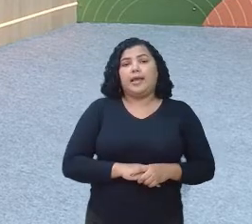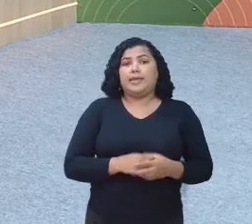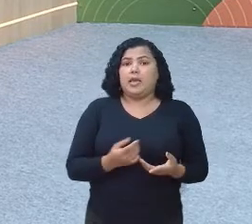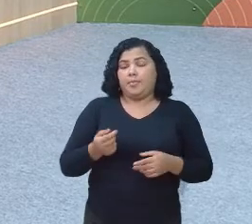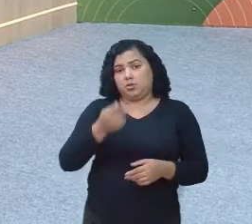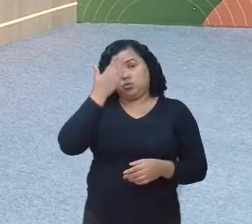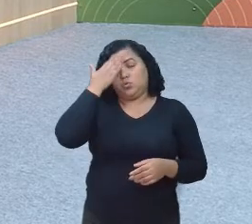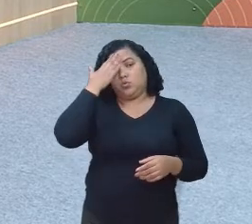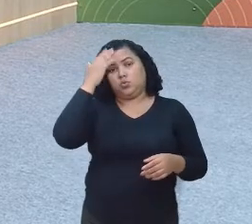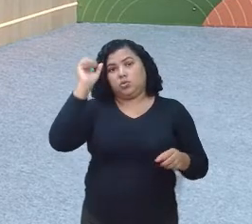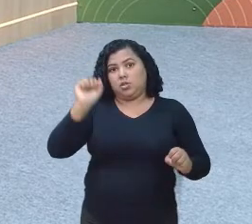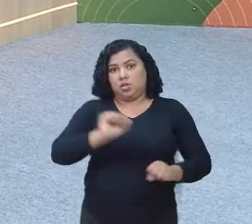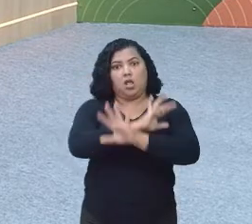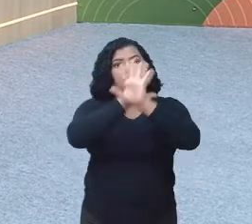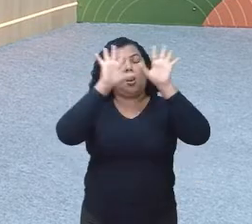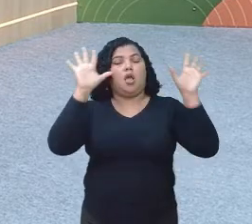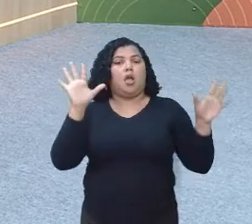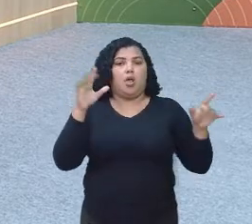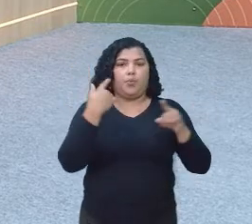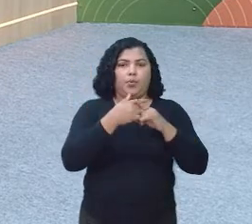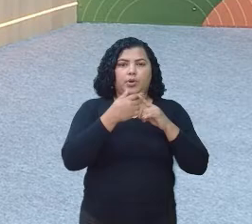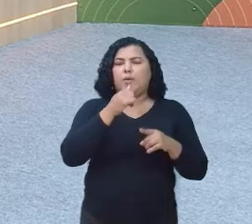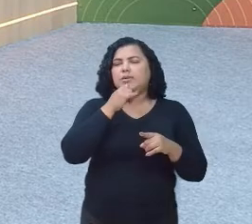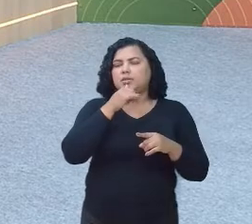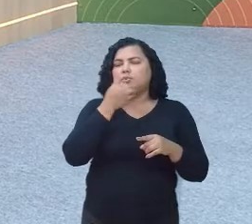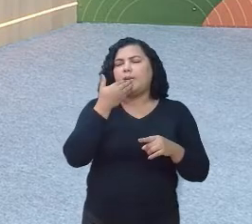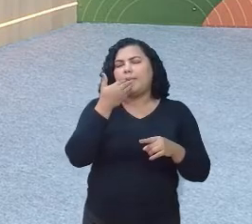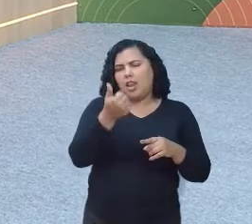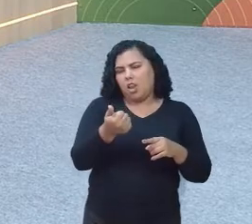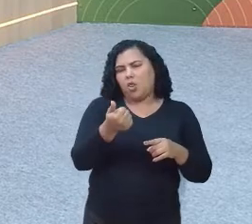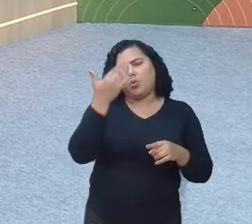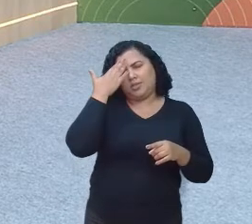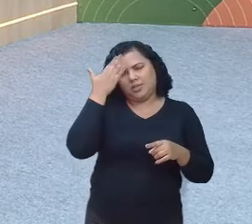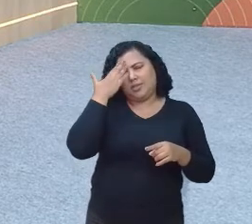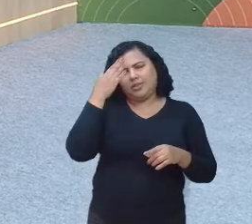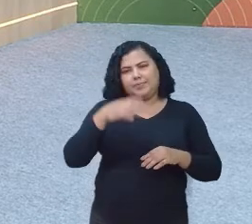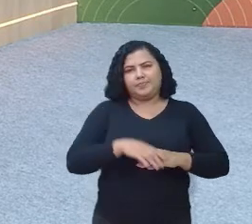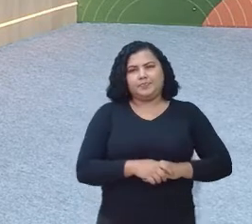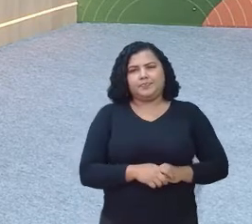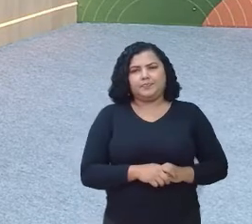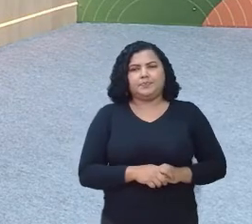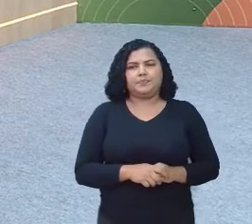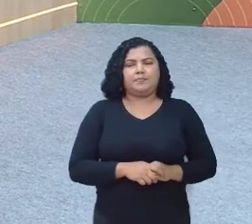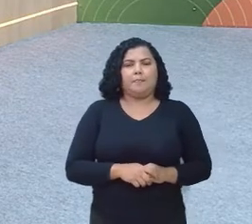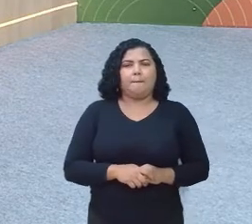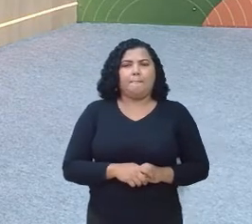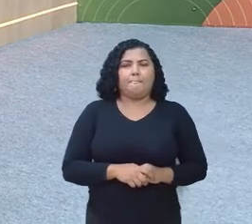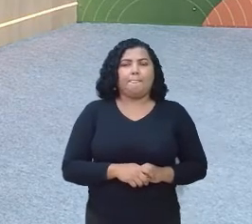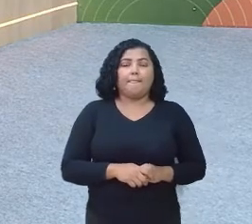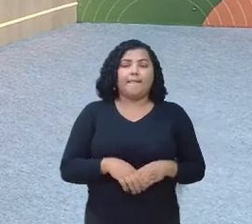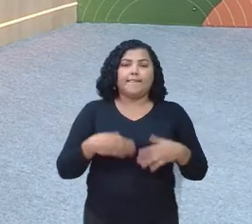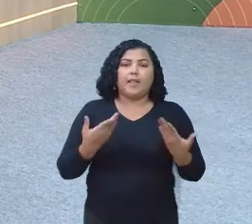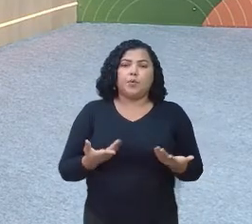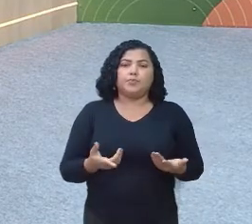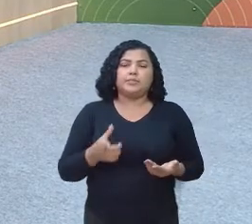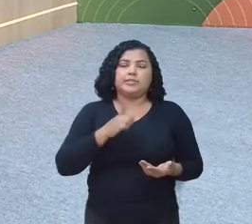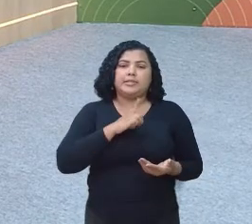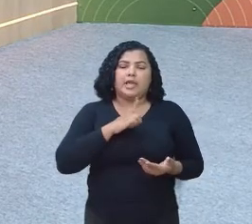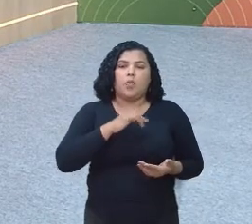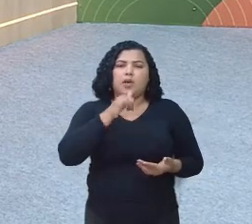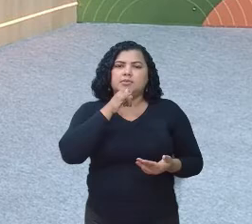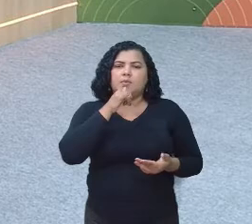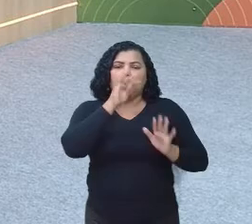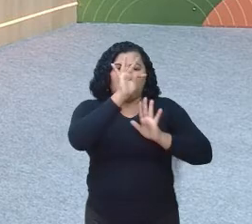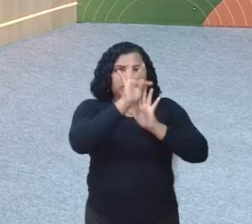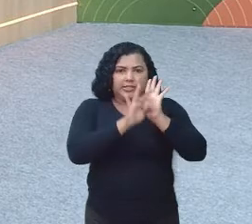e objetivo, né? Afinal, pelo exemplo, didaticamente, a gente entende melhor tudo. Eu trouxe aqui um exemplozinho de